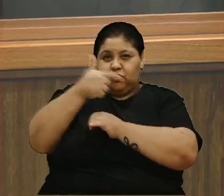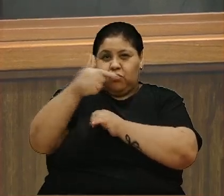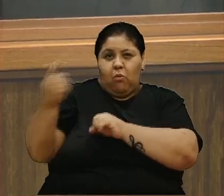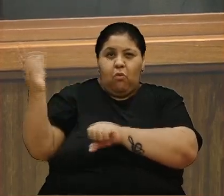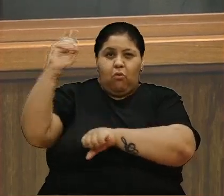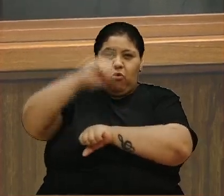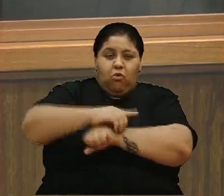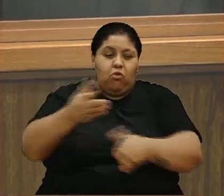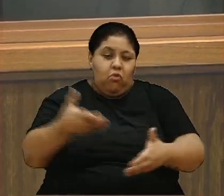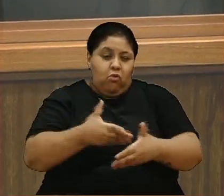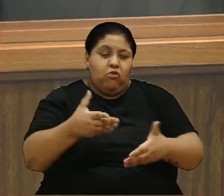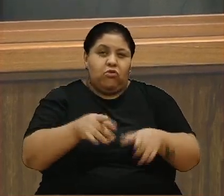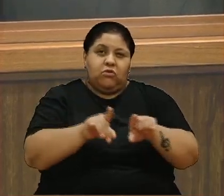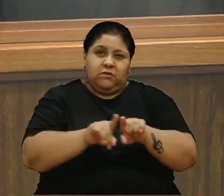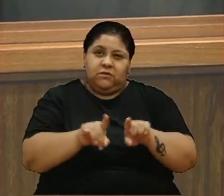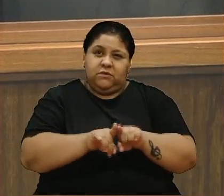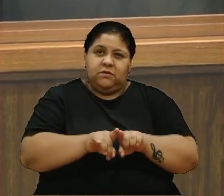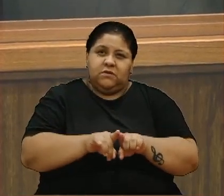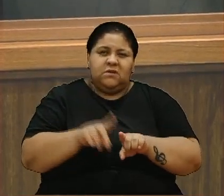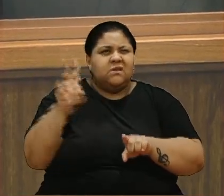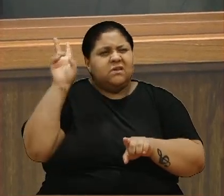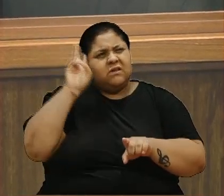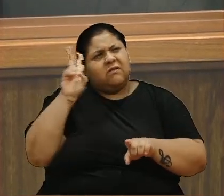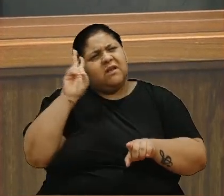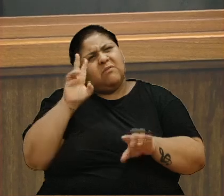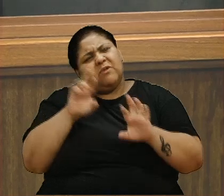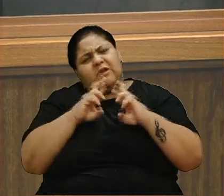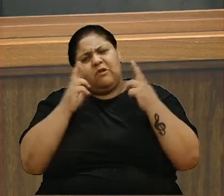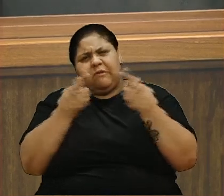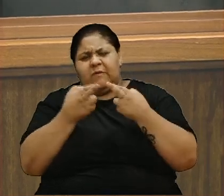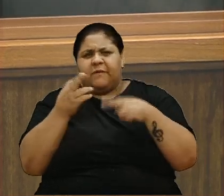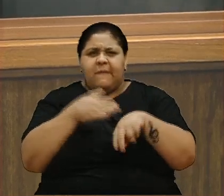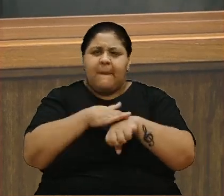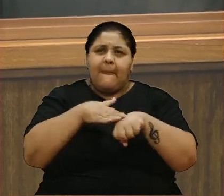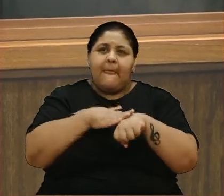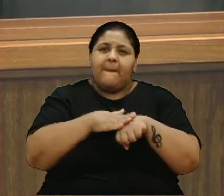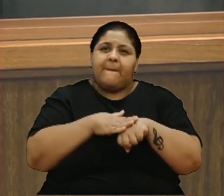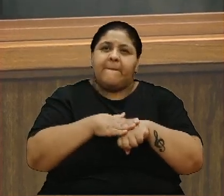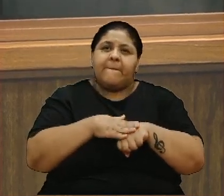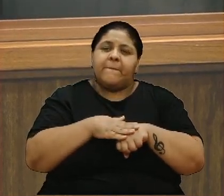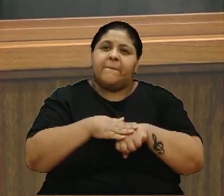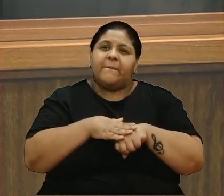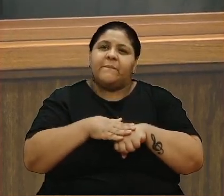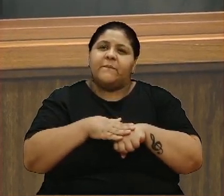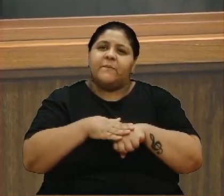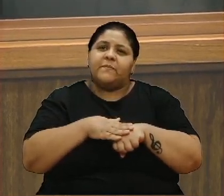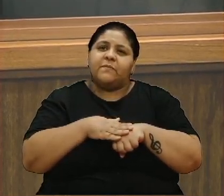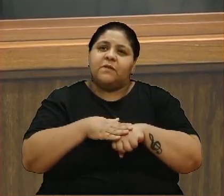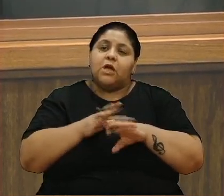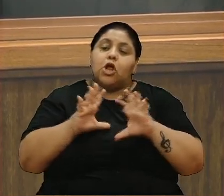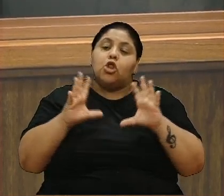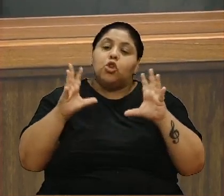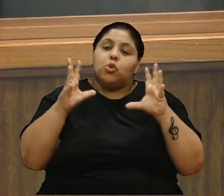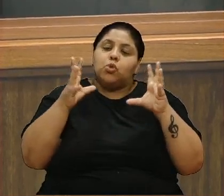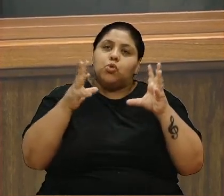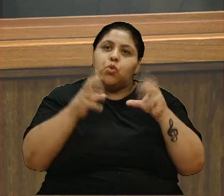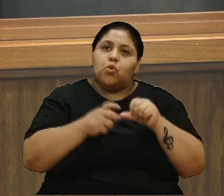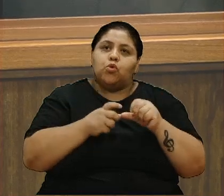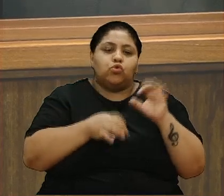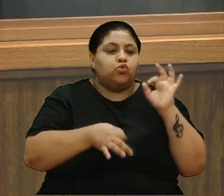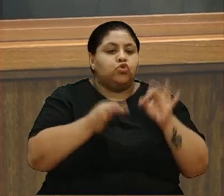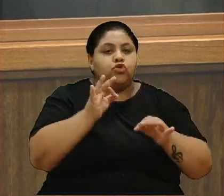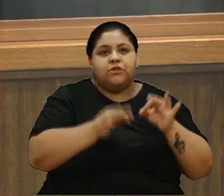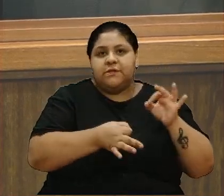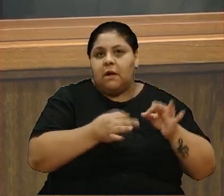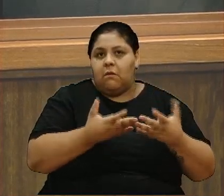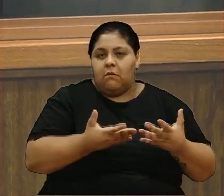e hoje também, foi não me lembro em que audiência ali que a gente conversou, que essa questão, tudo é